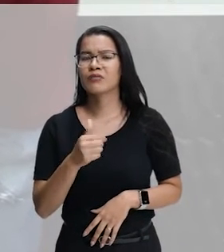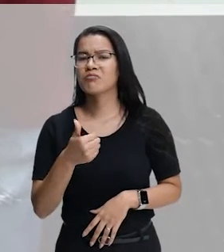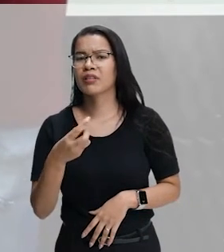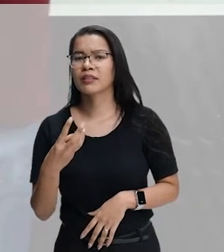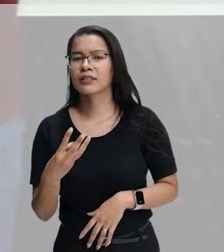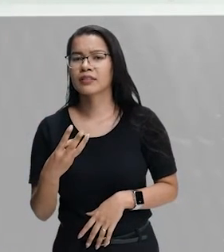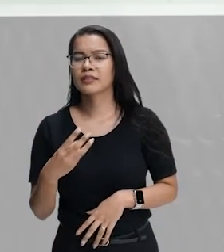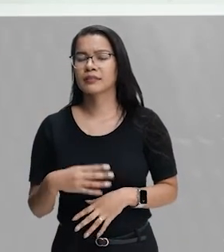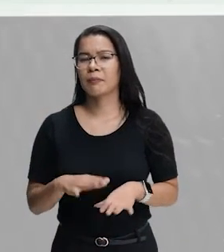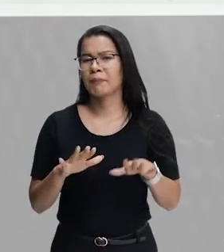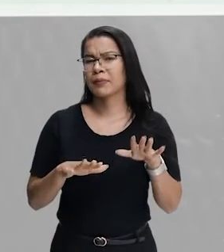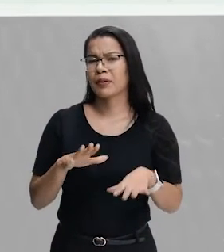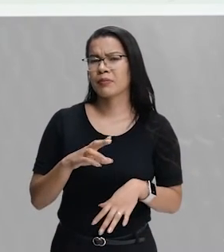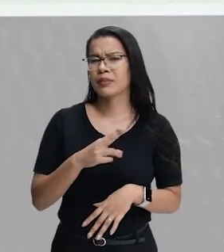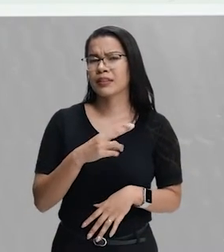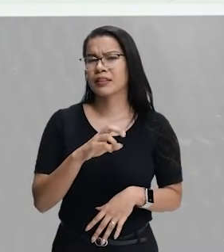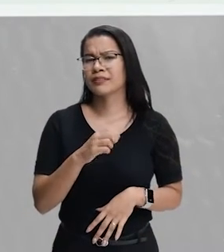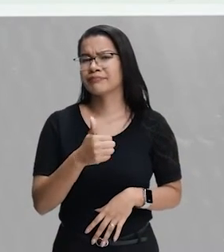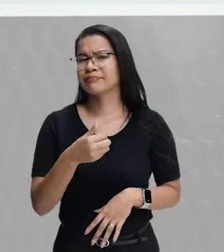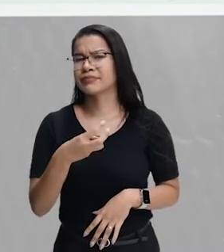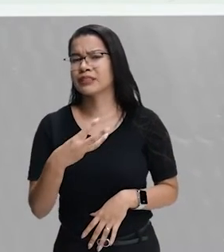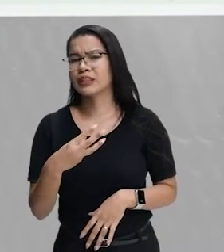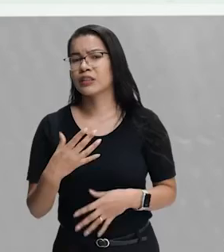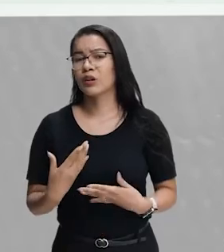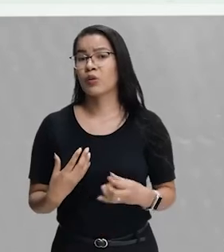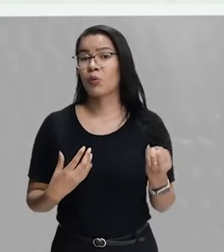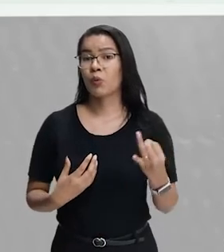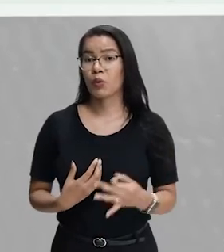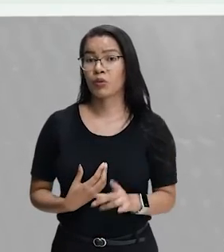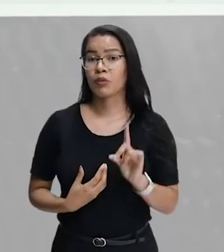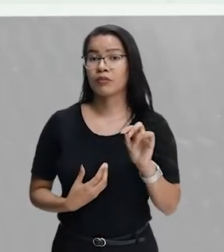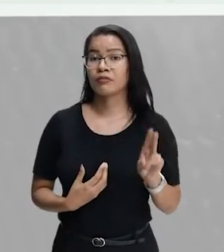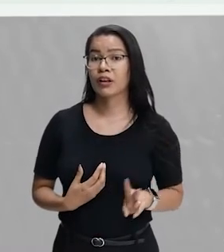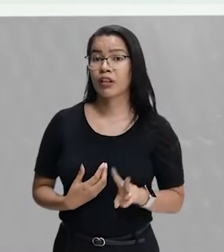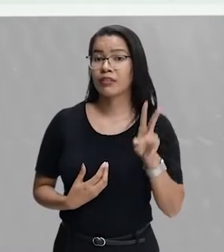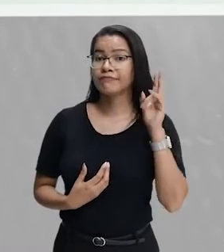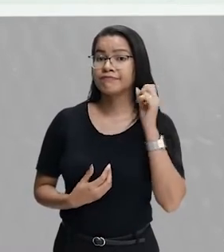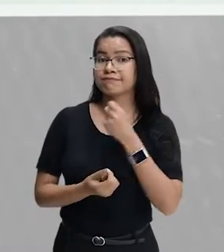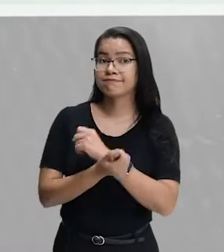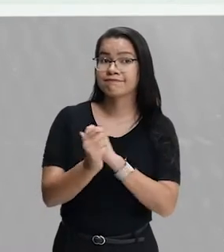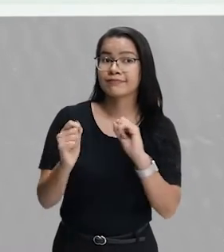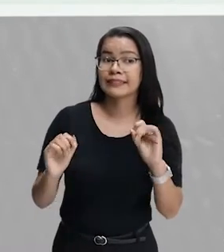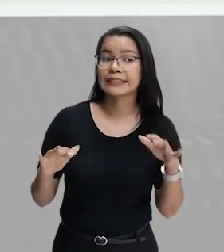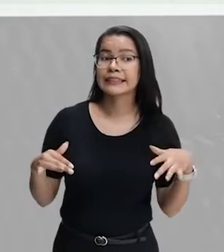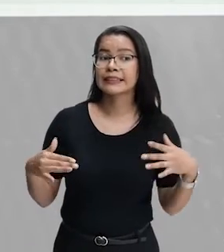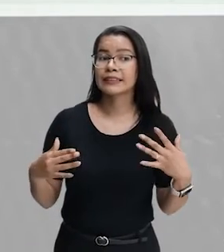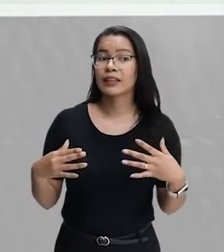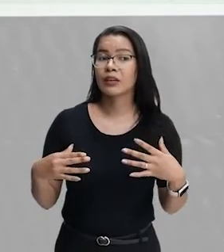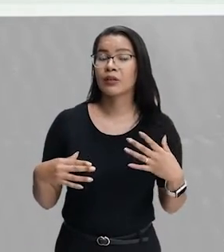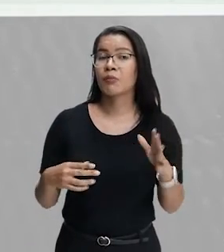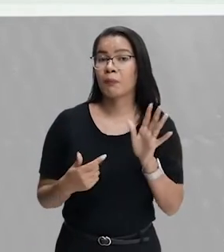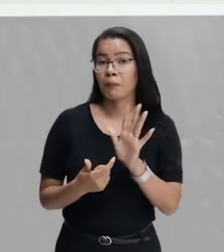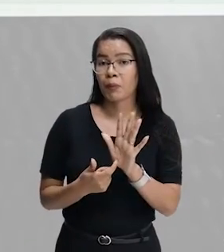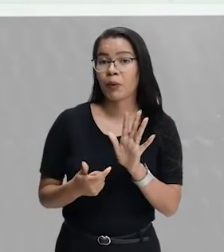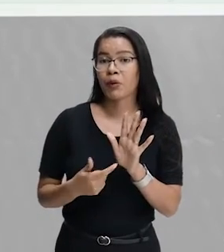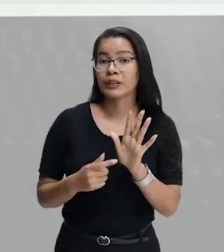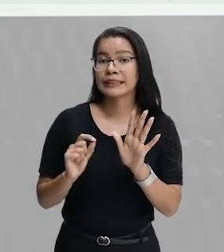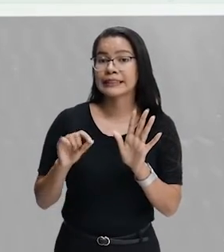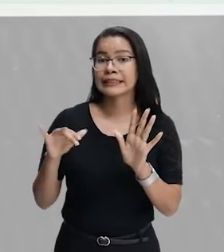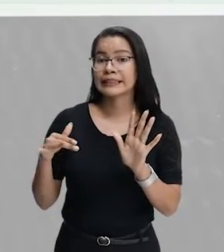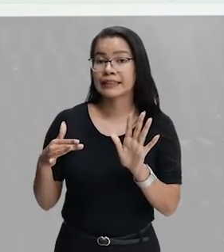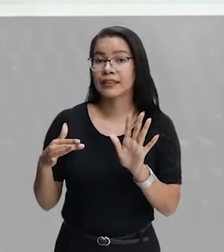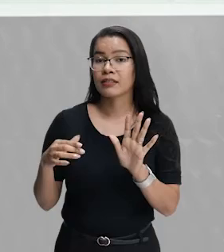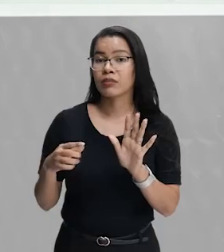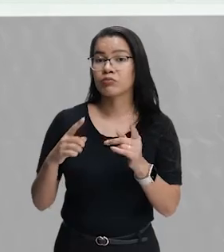513. Próximo de 500. Olha quanto é um valor grande. Então, pessoal, isso aqui está mostrando que